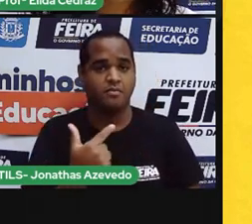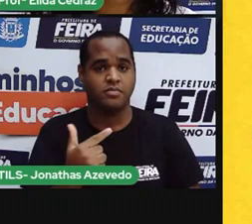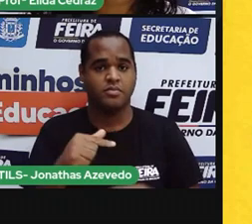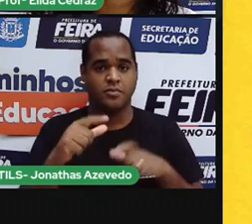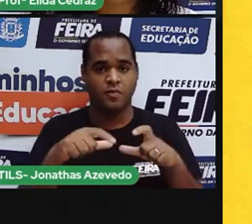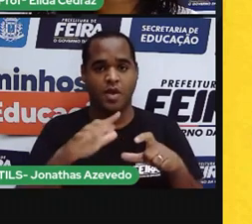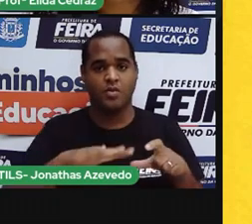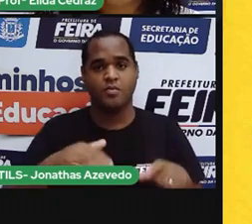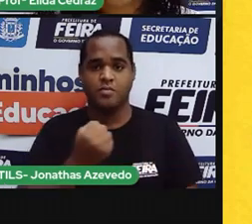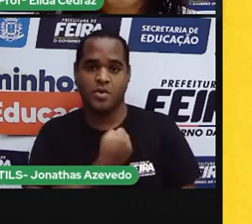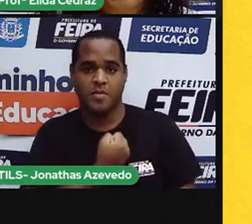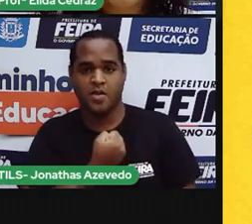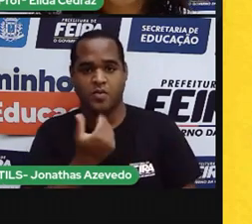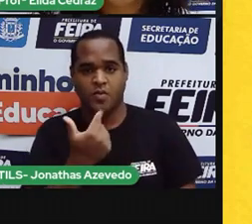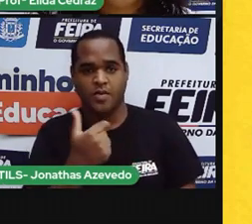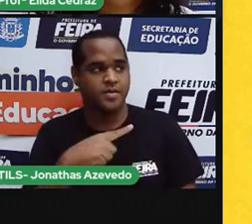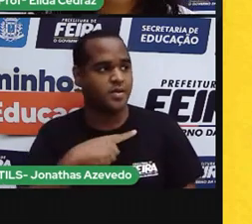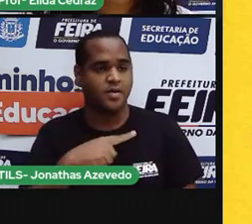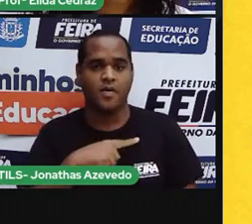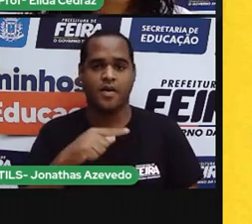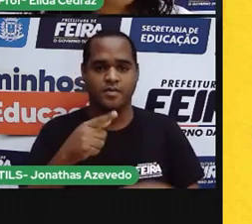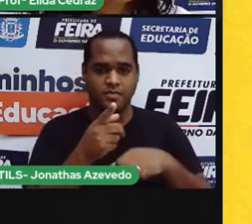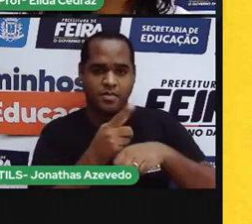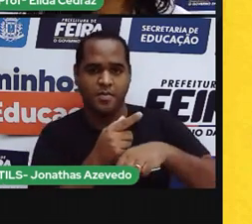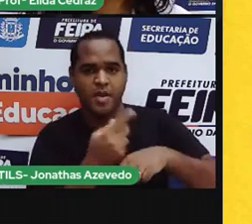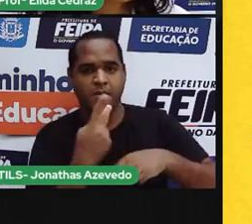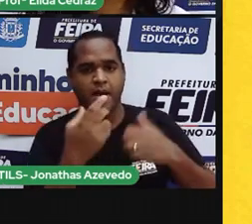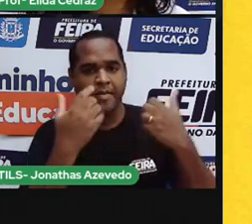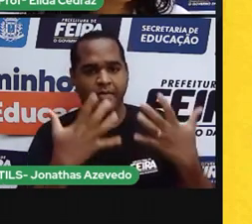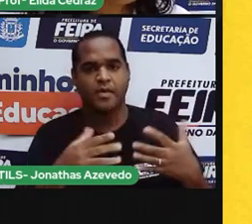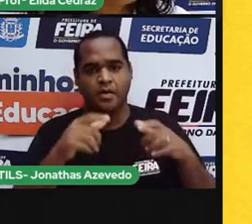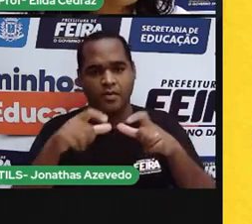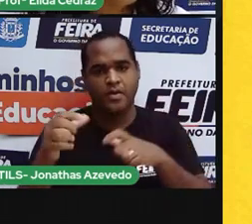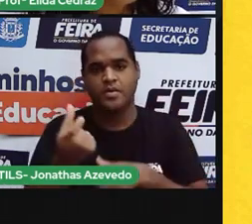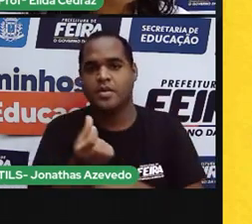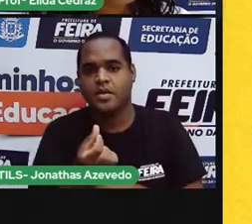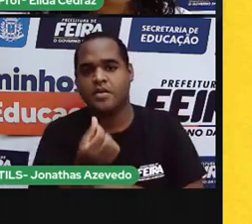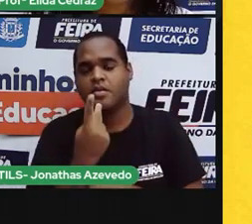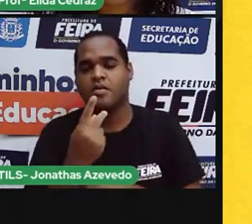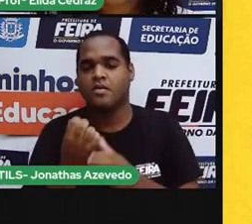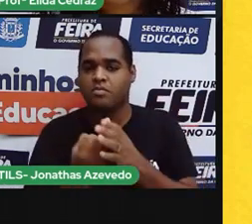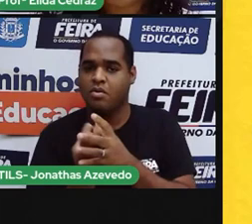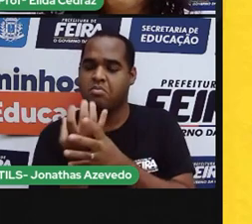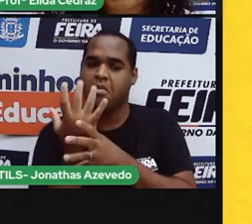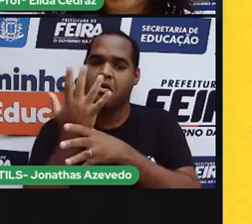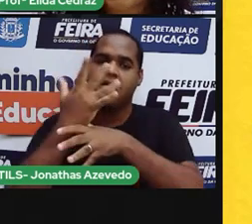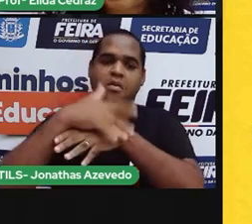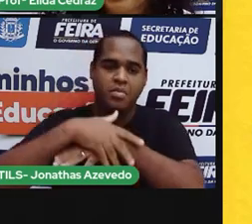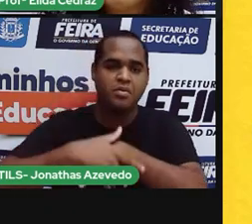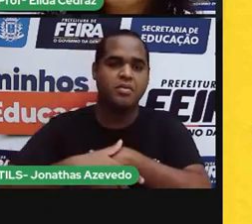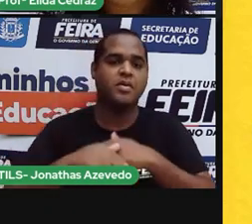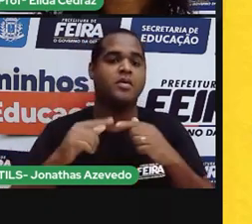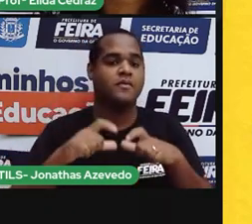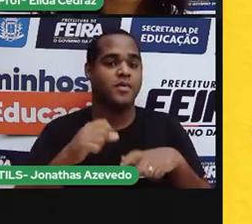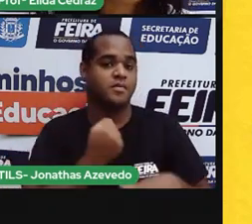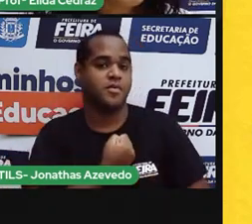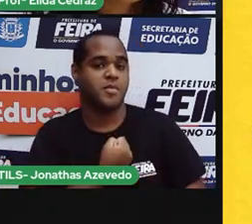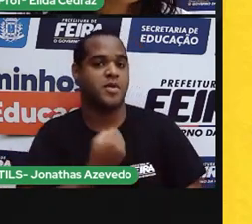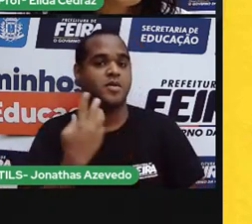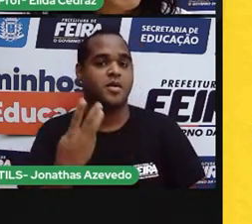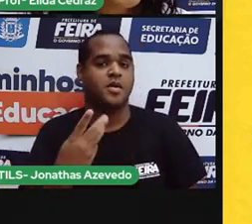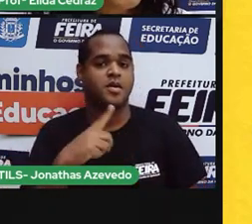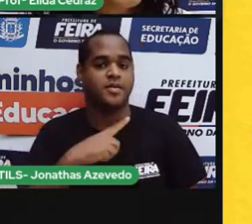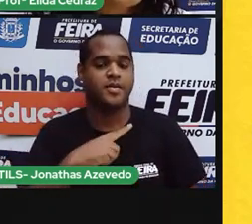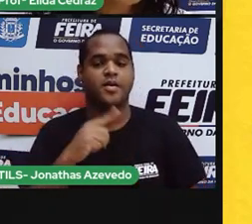lugar do 12 tem um raio. No lugar do 6, um vulcão. Em vez de 3, tem um